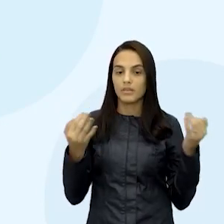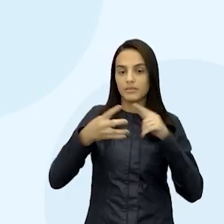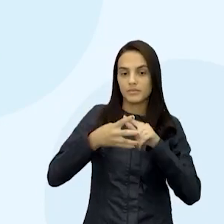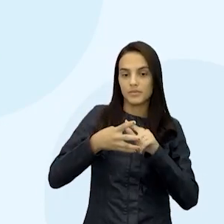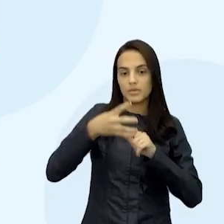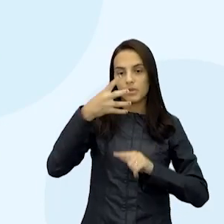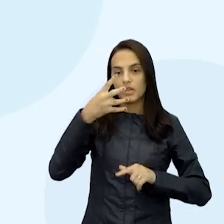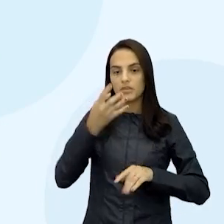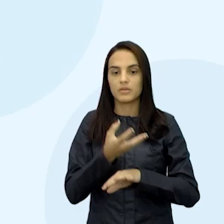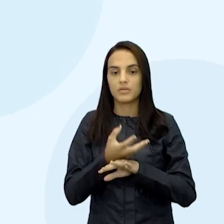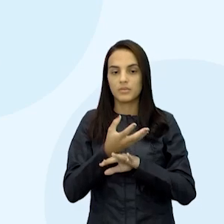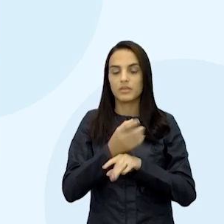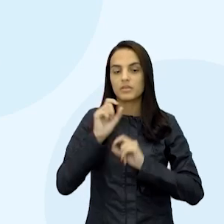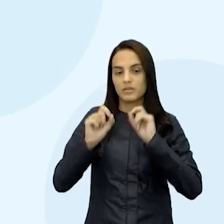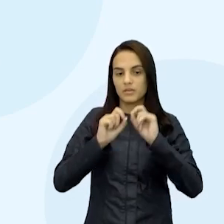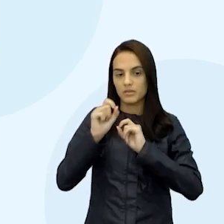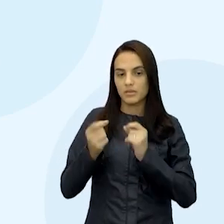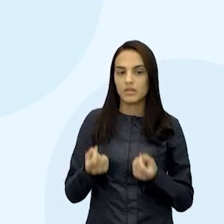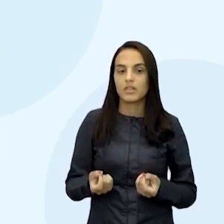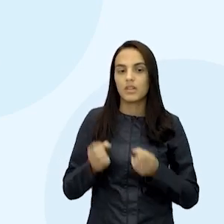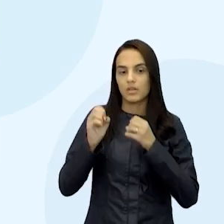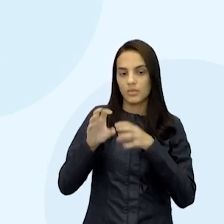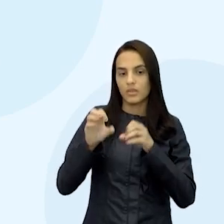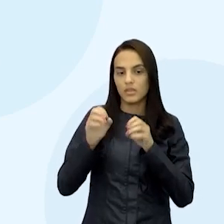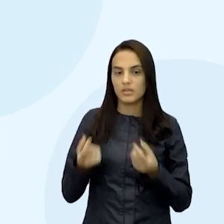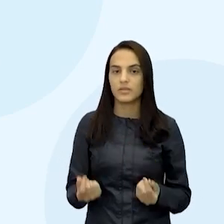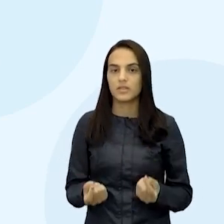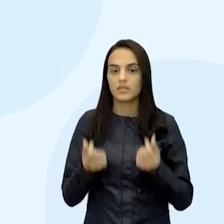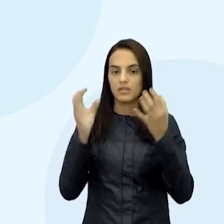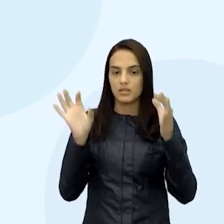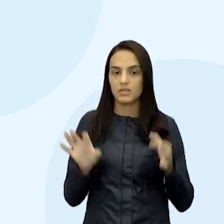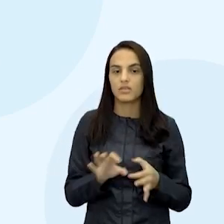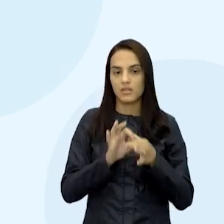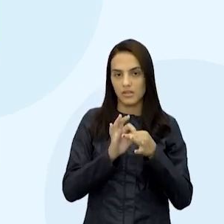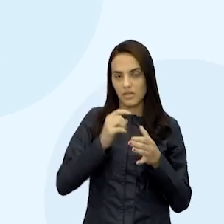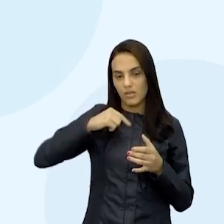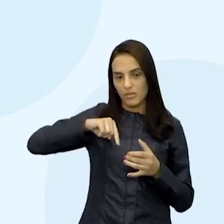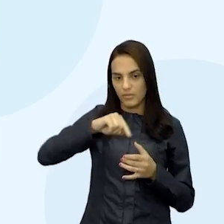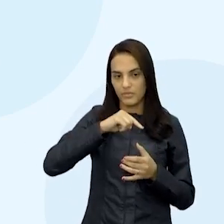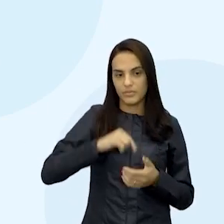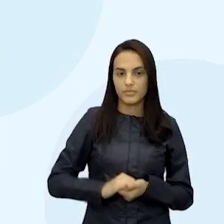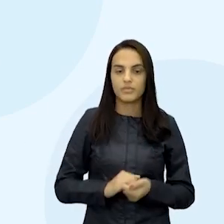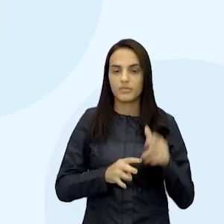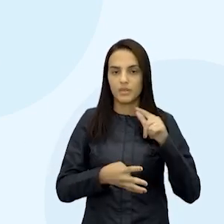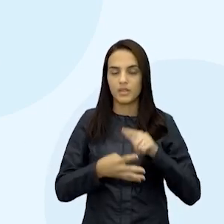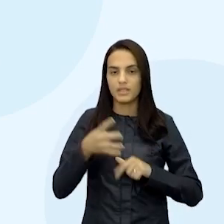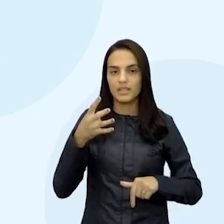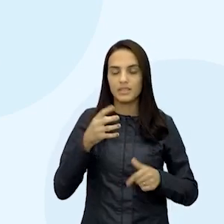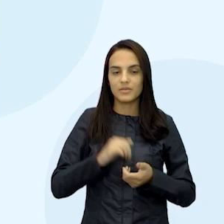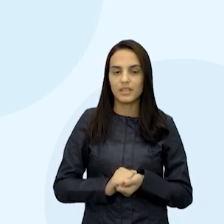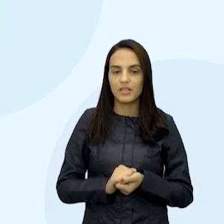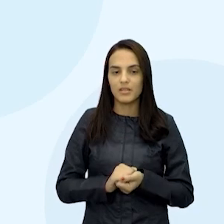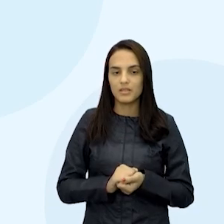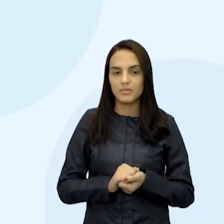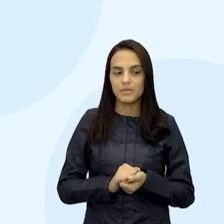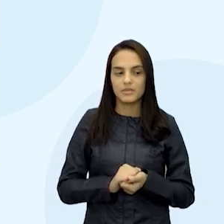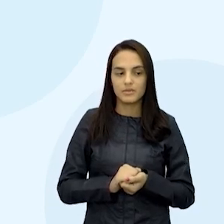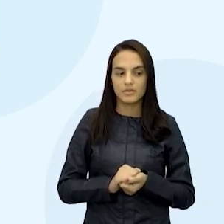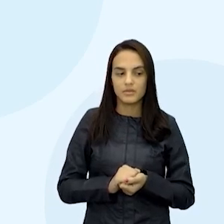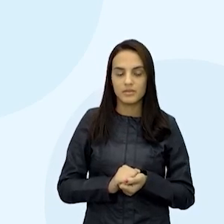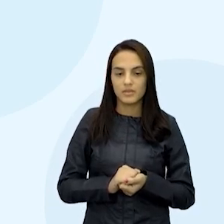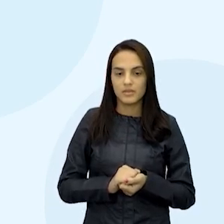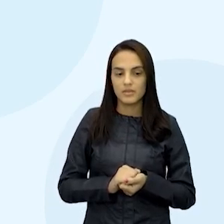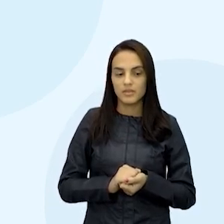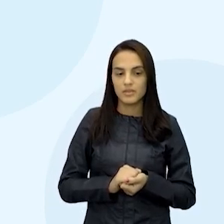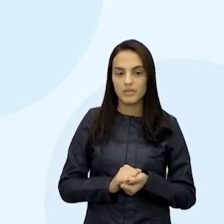4 componentes é Educação Financeira em Conexão, que é o nosso... São 4 aulas por semana, né? 4 aulas por semana, que está